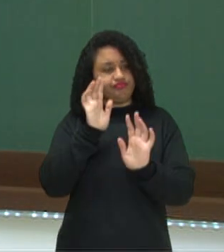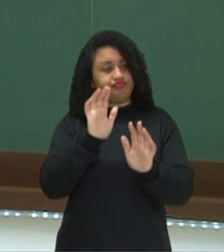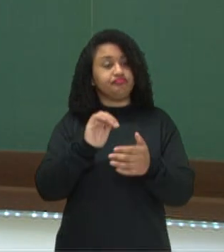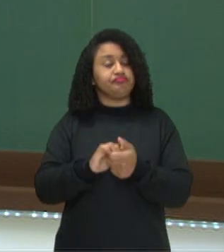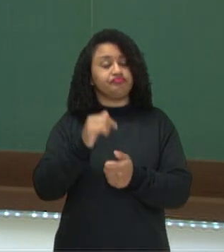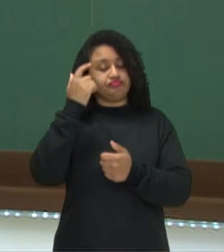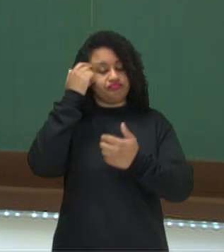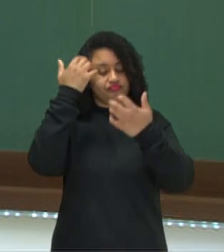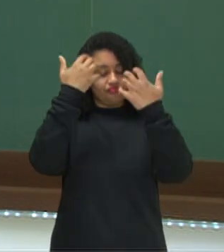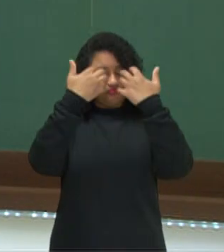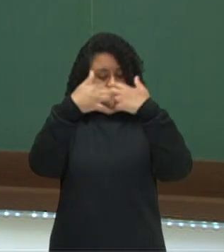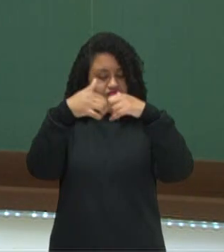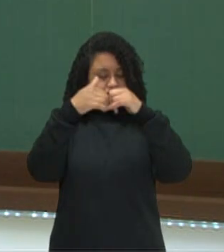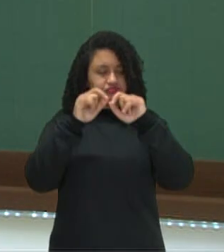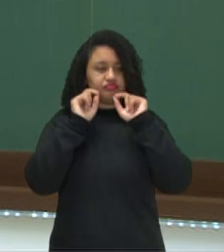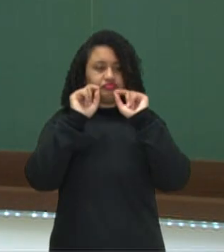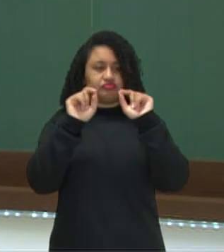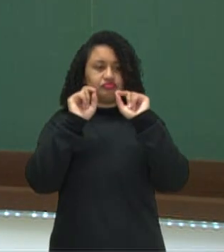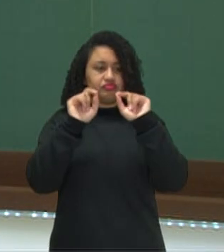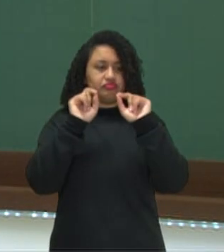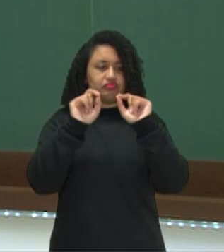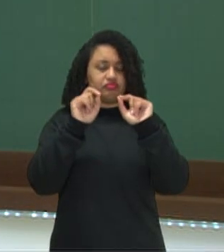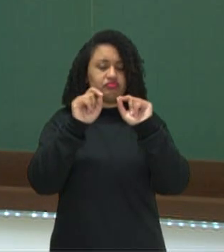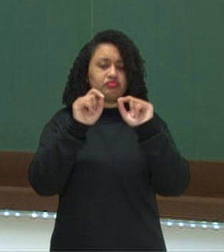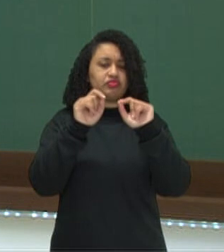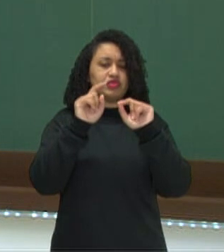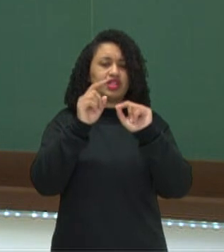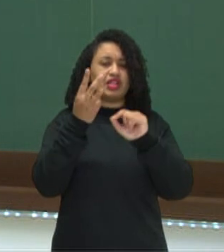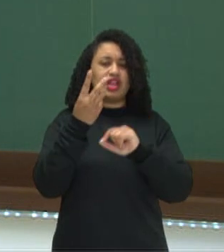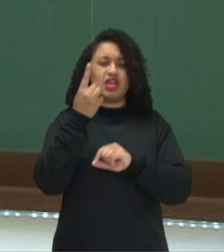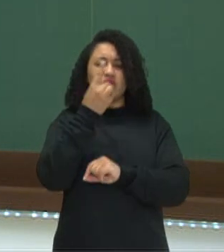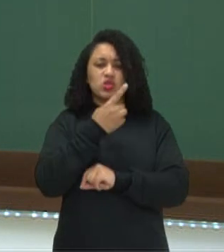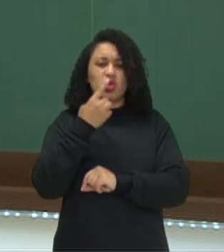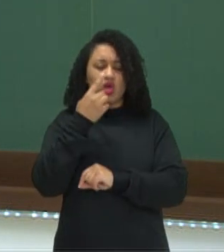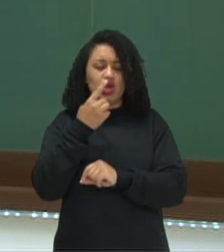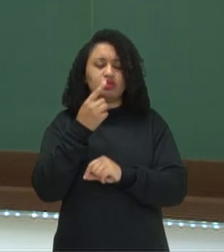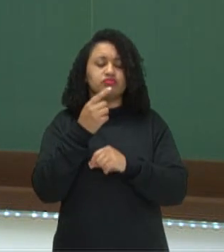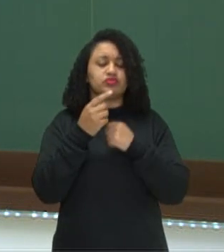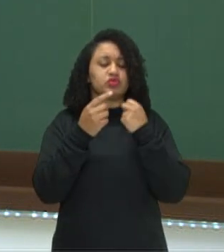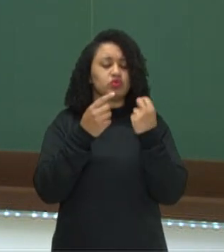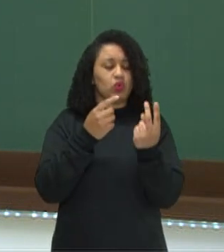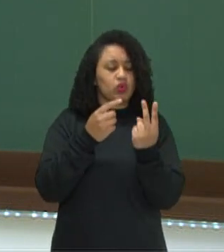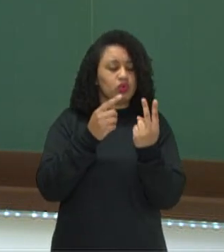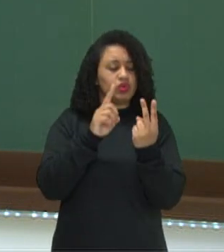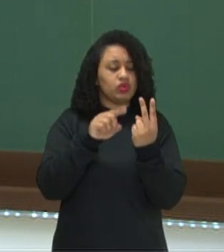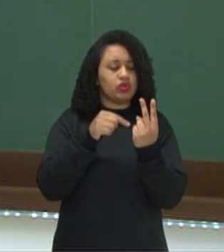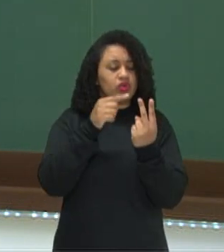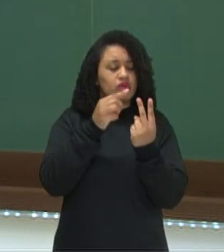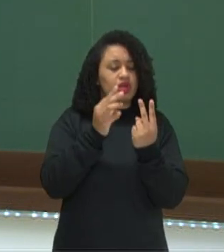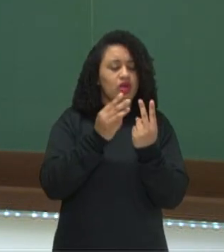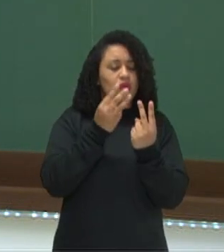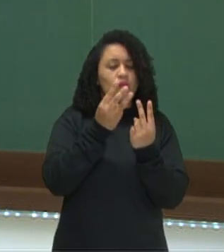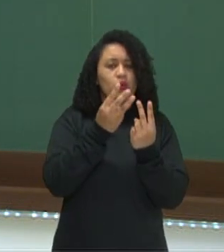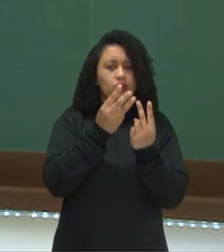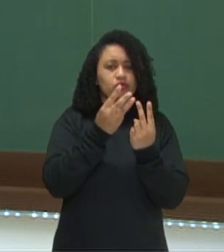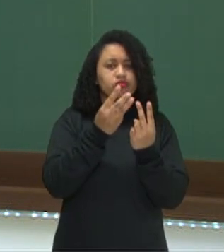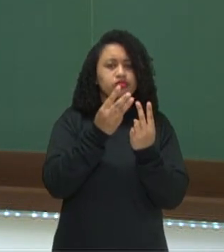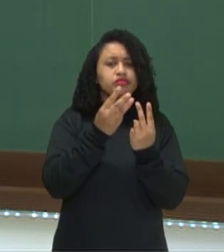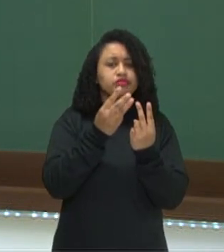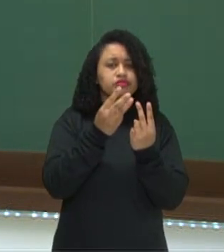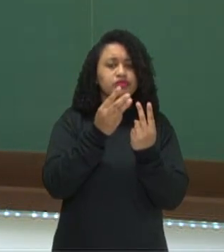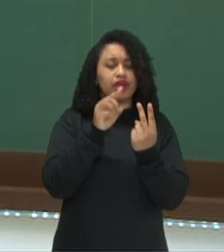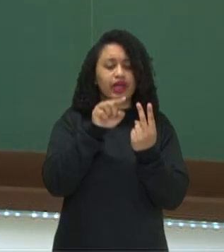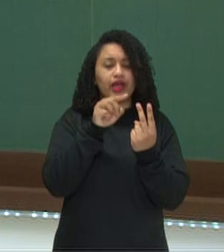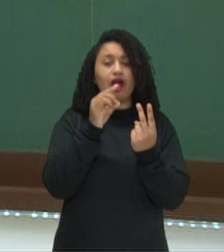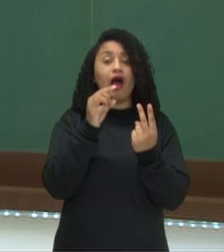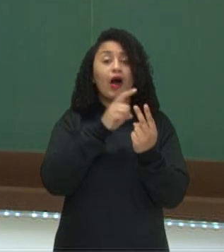gente pensar. Na terceira hora, 2 elevado ao cubo, né? Terceira hora, 2